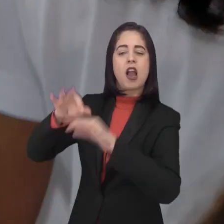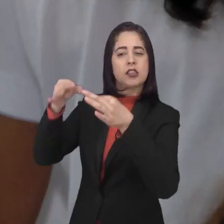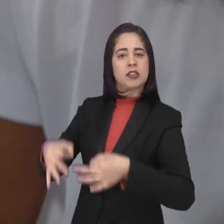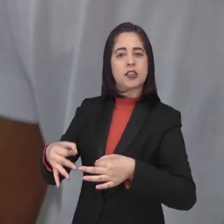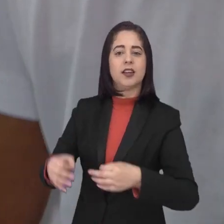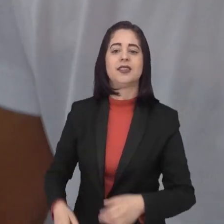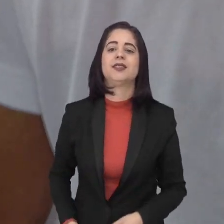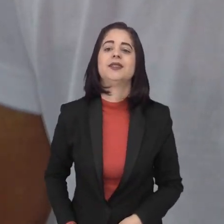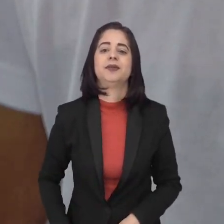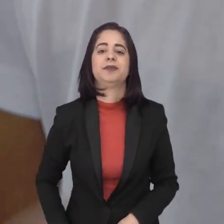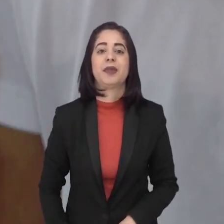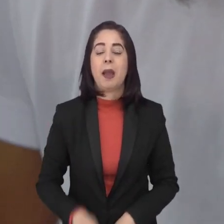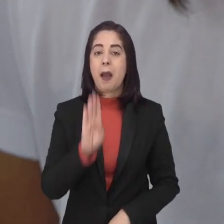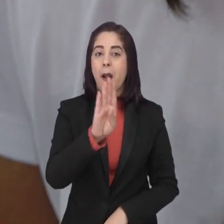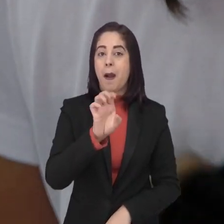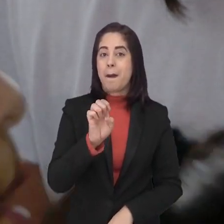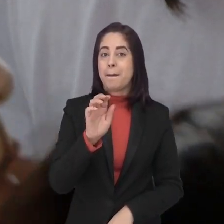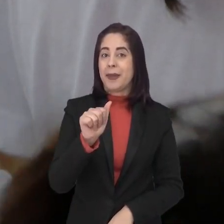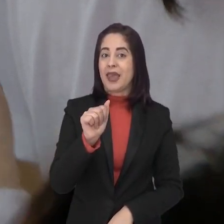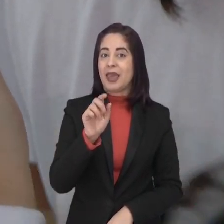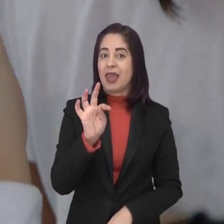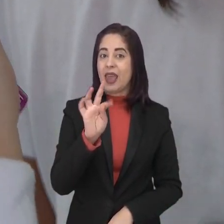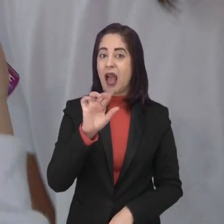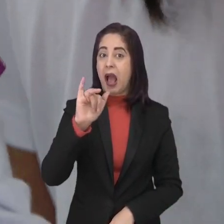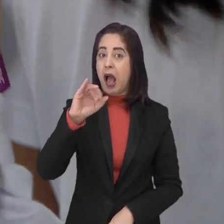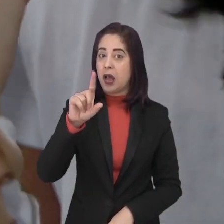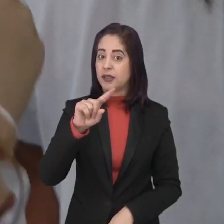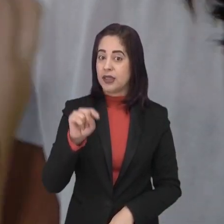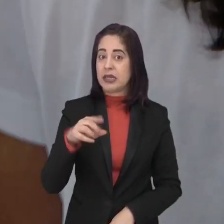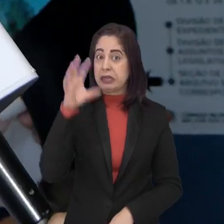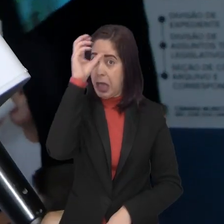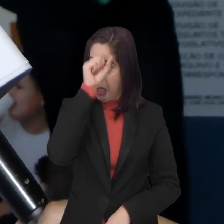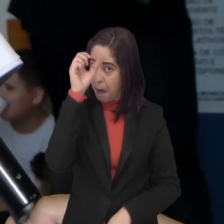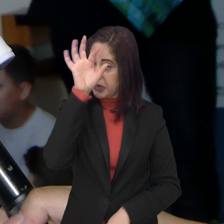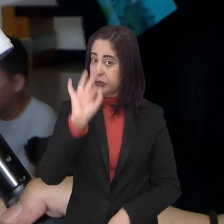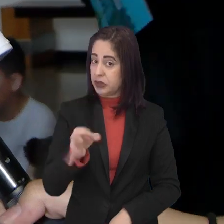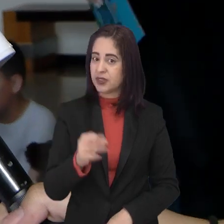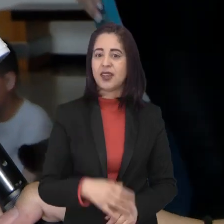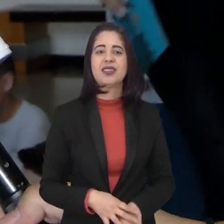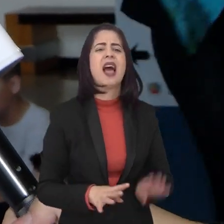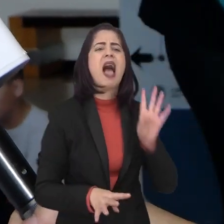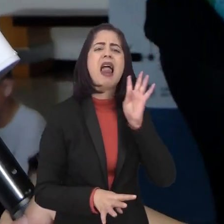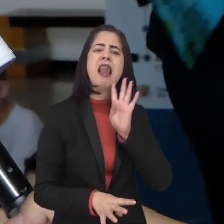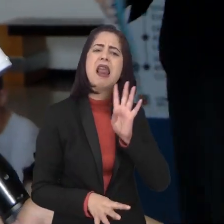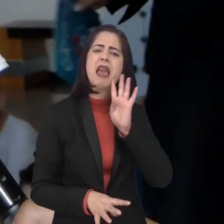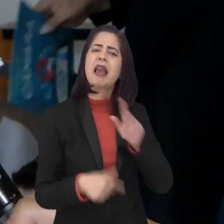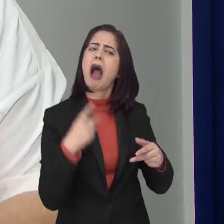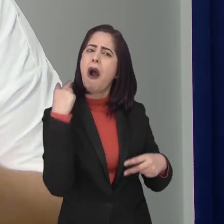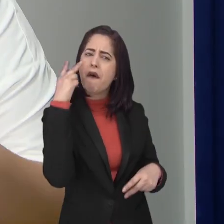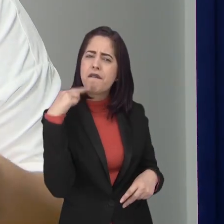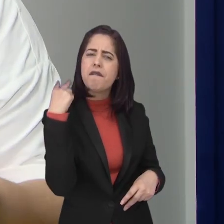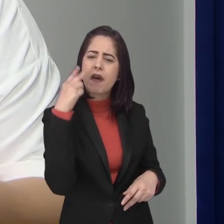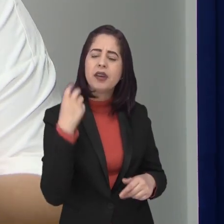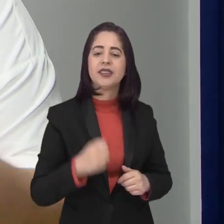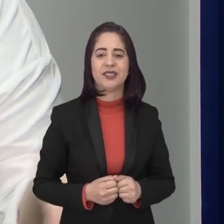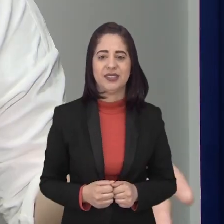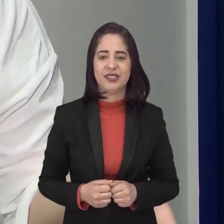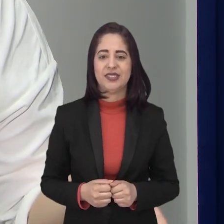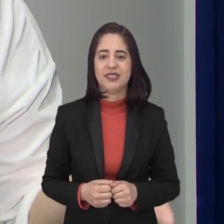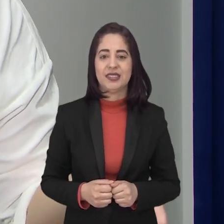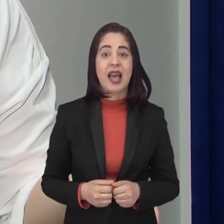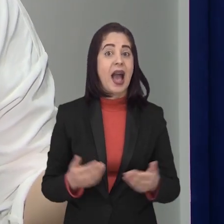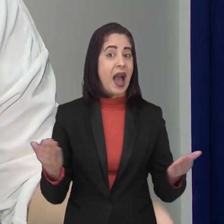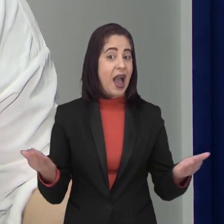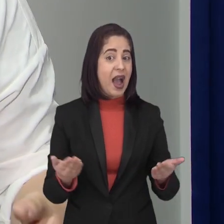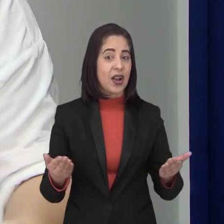voz. E nessa hora, a Beatriz deu uma aula de cidadania. Eu acho que é muito legal ser vereador. E agora a próxima